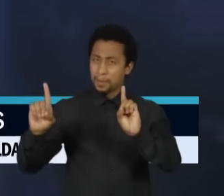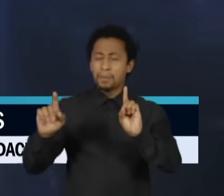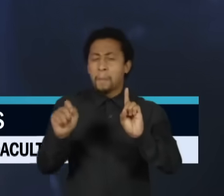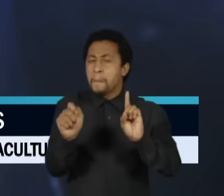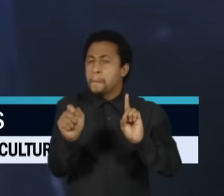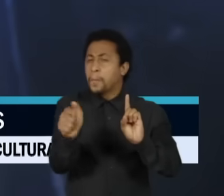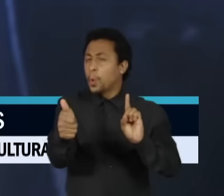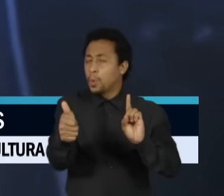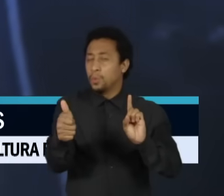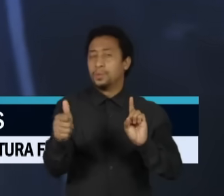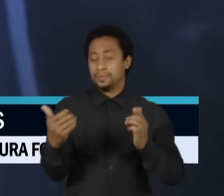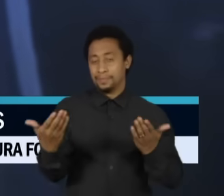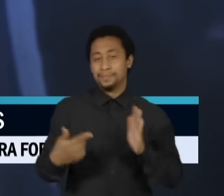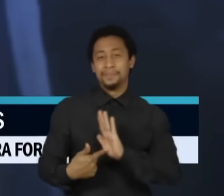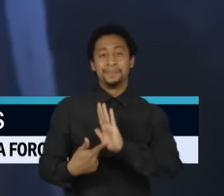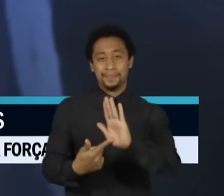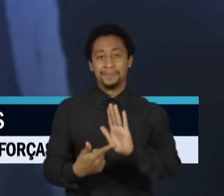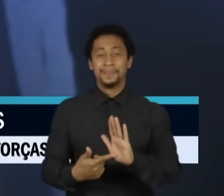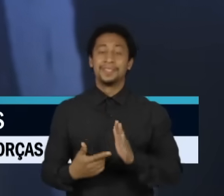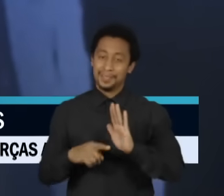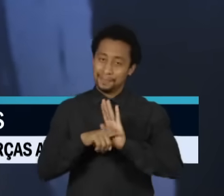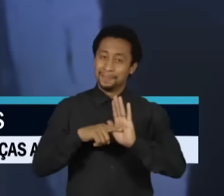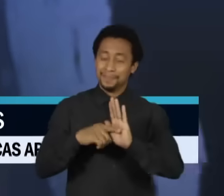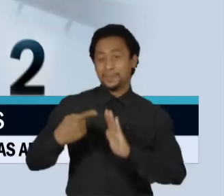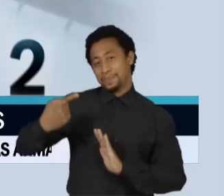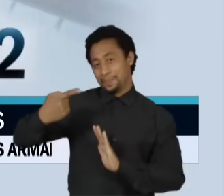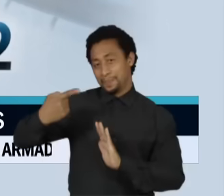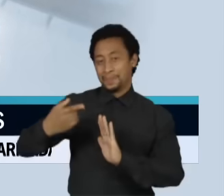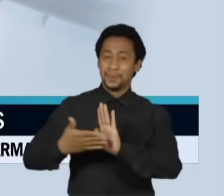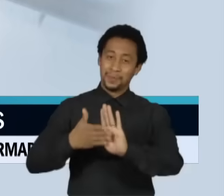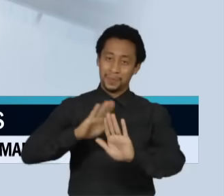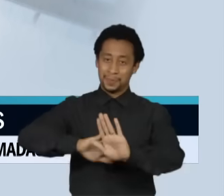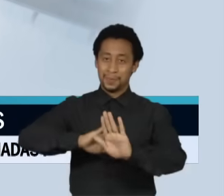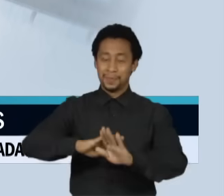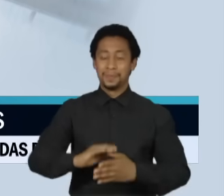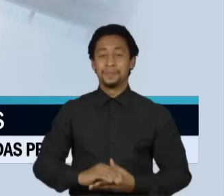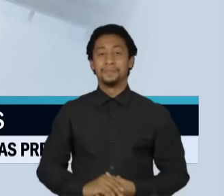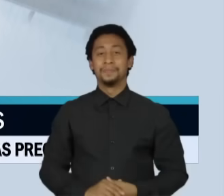ex-presidente Lula e o presidente Jair Bolsonaro no primeiro turno.